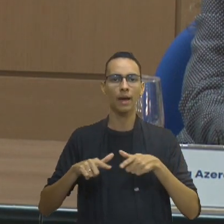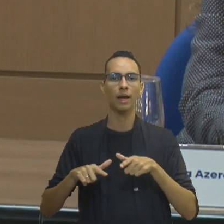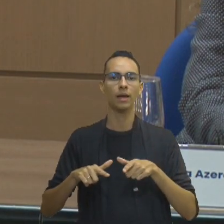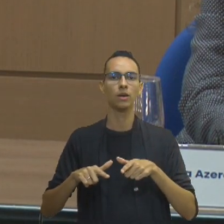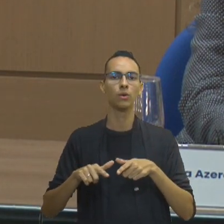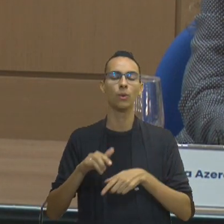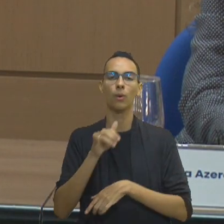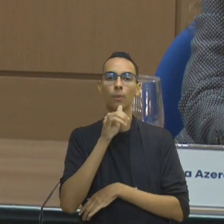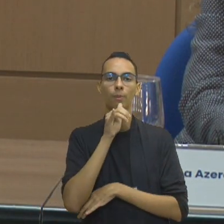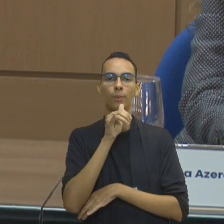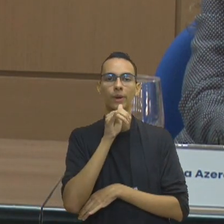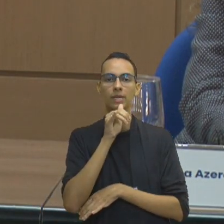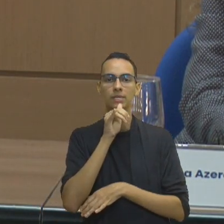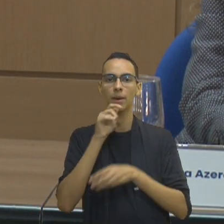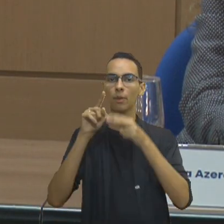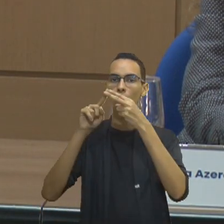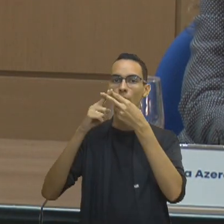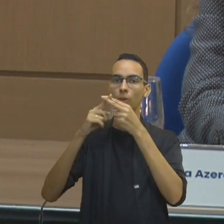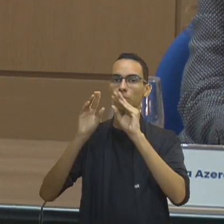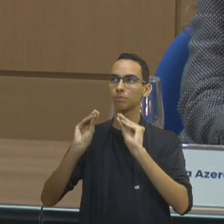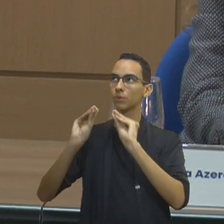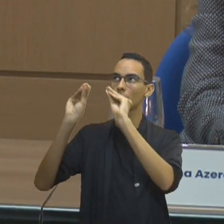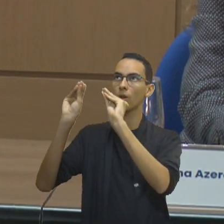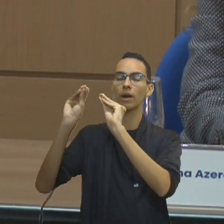ar-condicionado ou, por exemplo, com